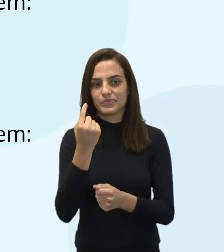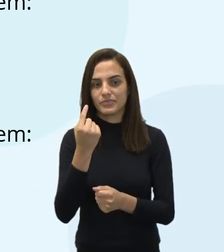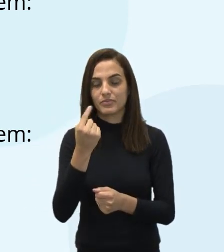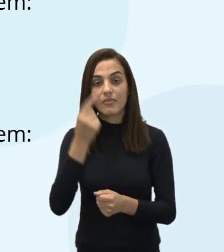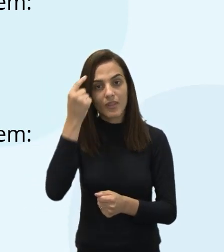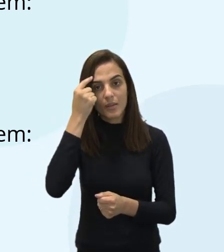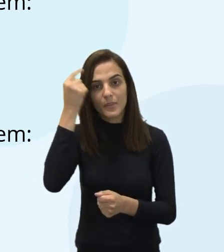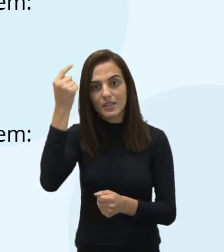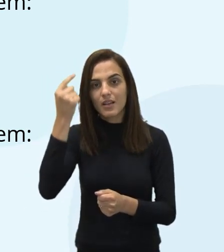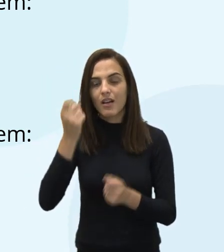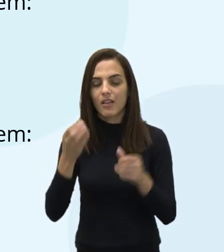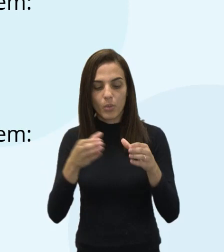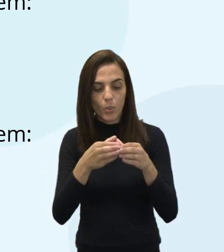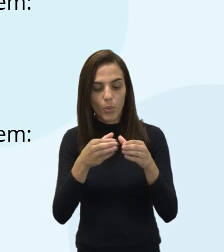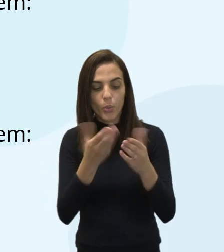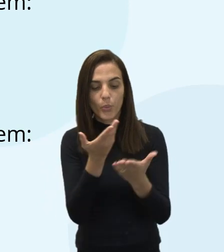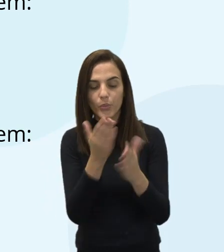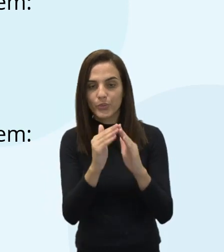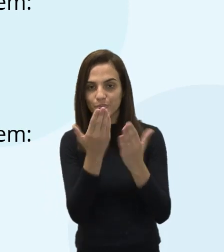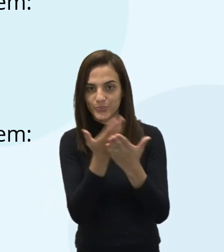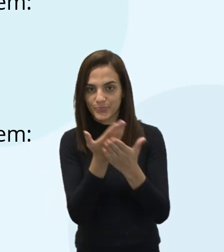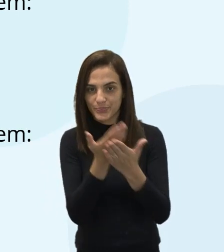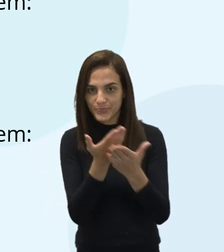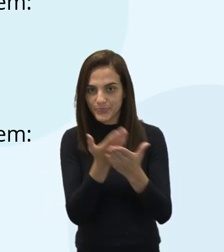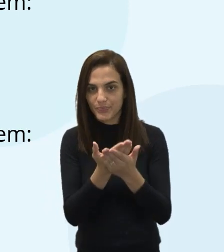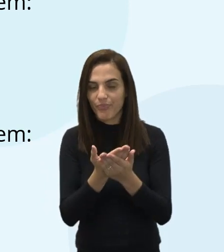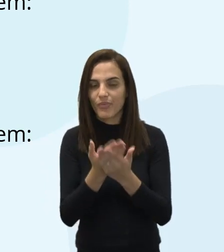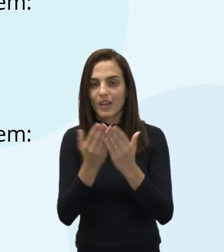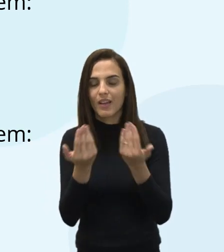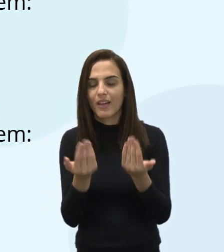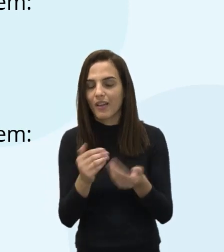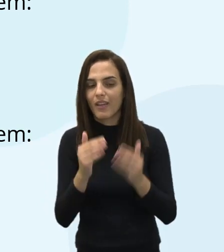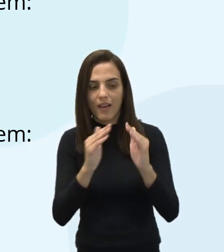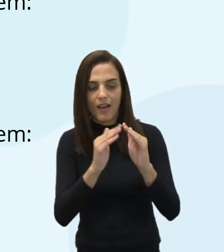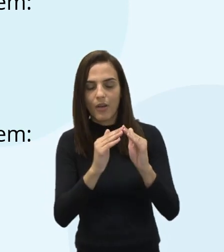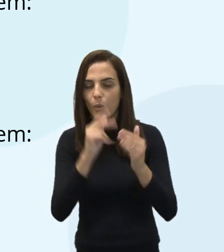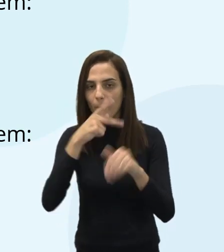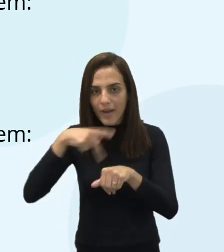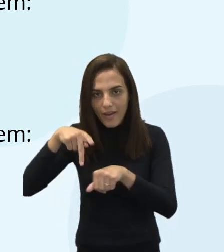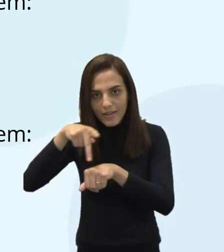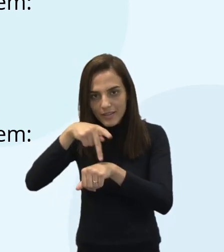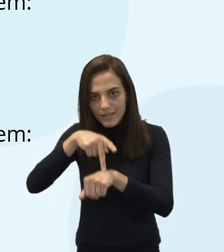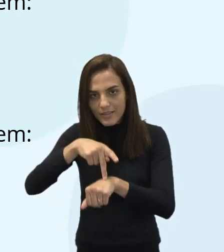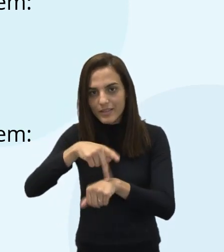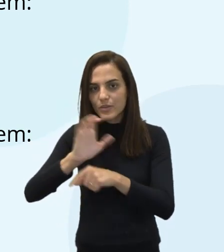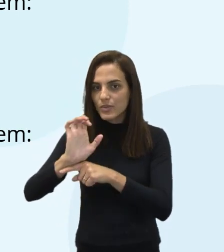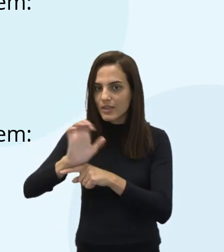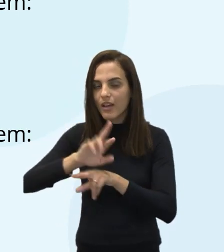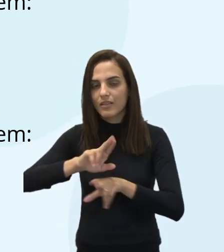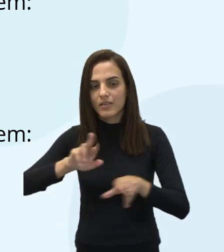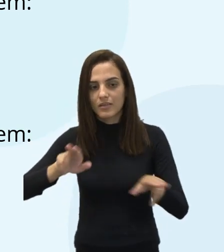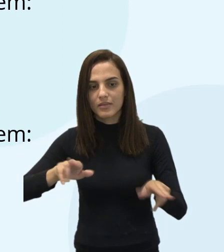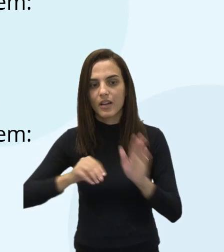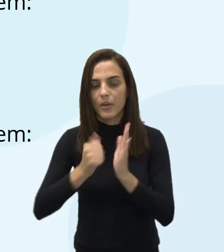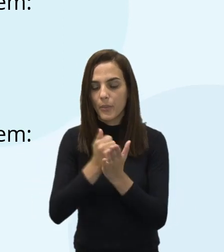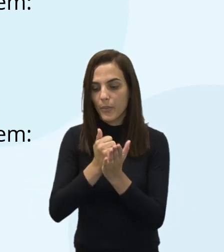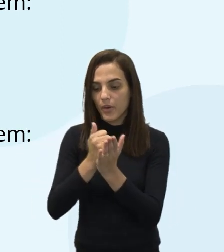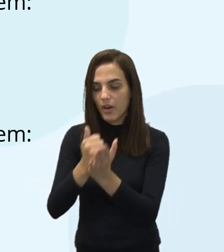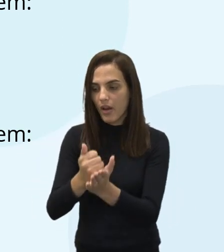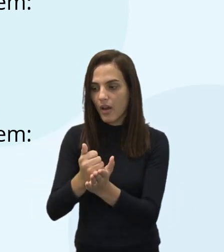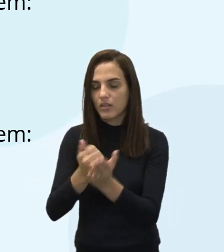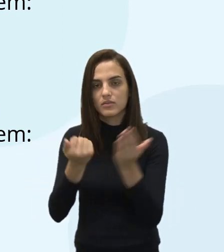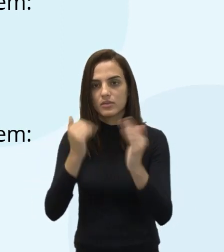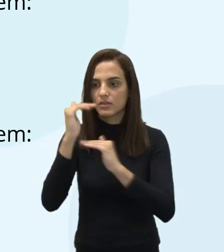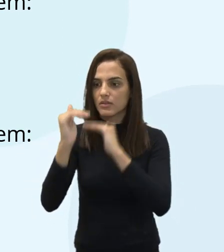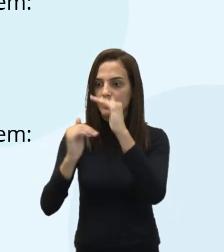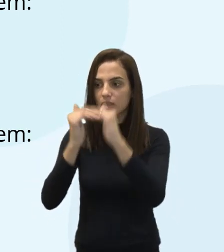pensar na comunidade escolar, vamos pensar no bairro, na cidade, no país, né? Então vai apoiar o desenvolvimento desse estudante do oitavo ano com a